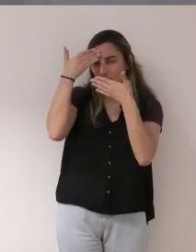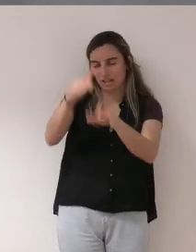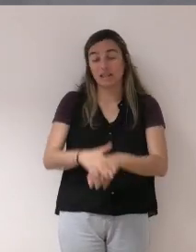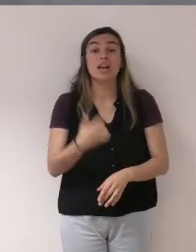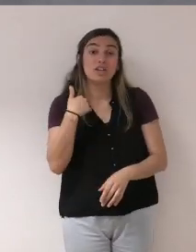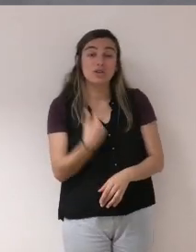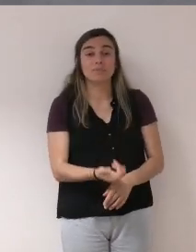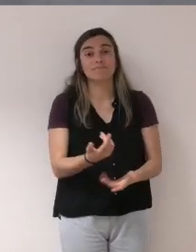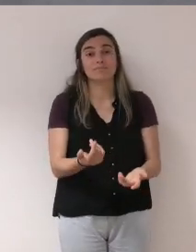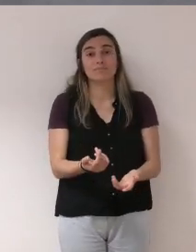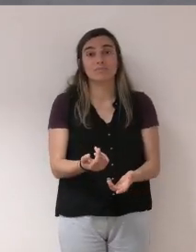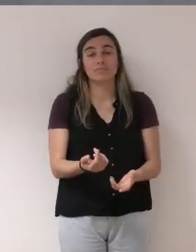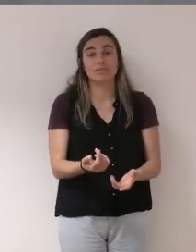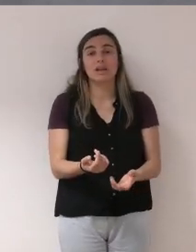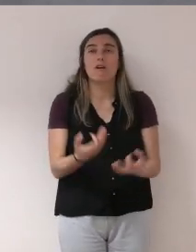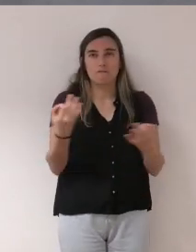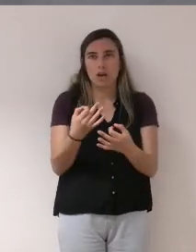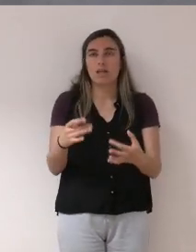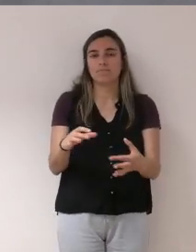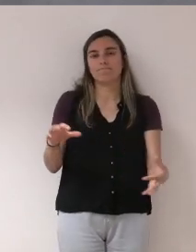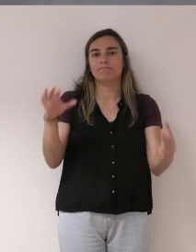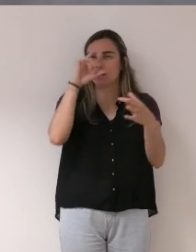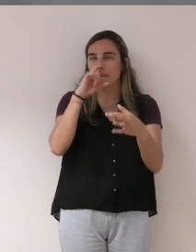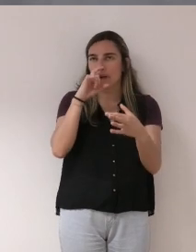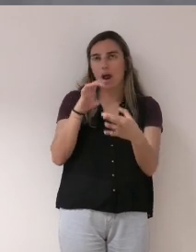E eu queria reportar uma entrevista da Isabel Lucas